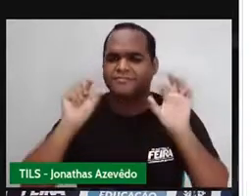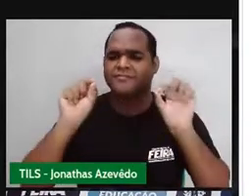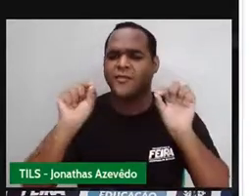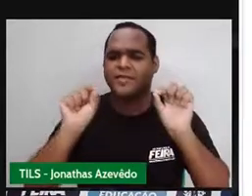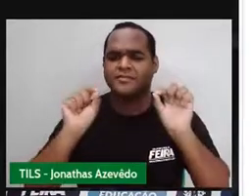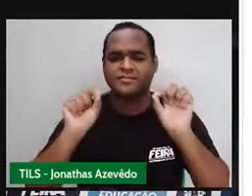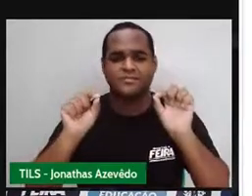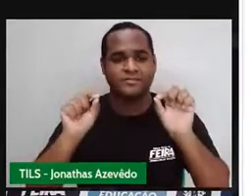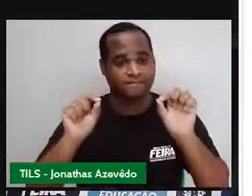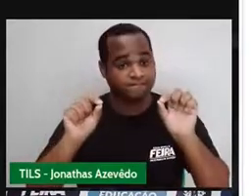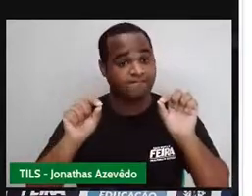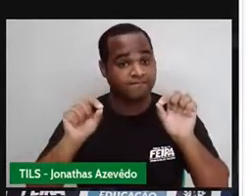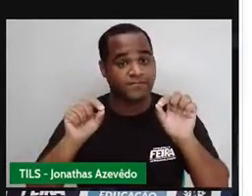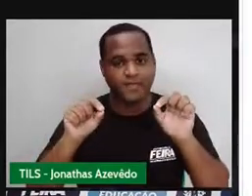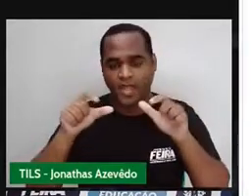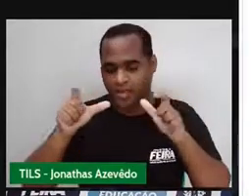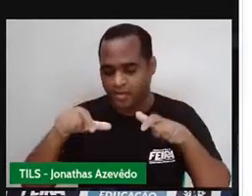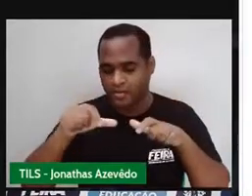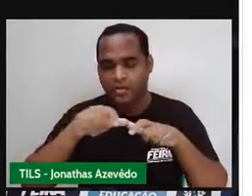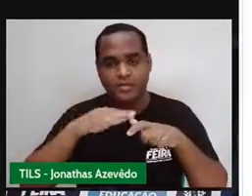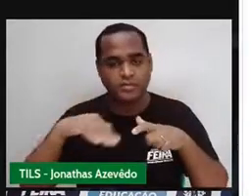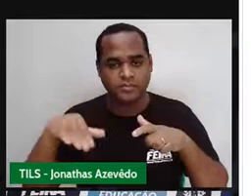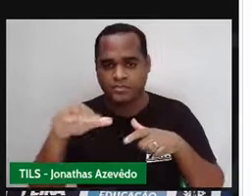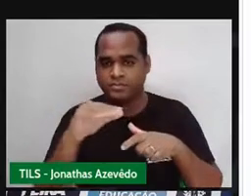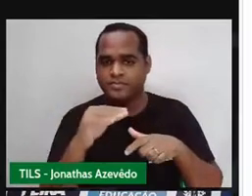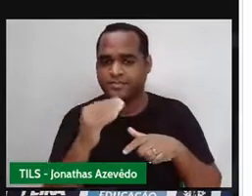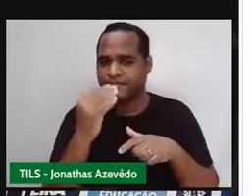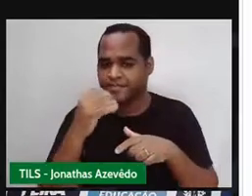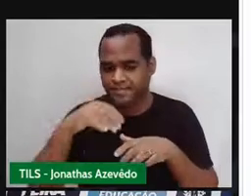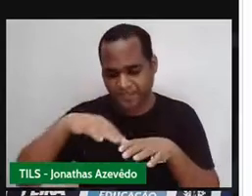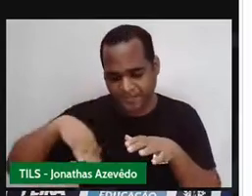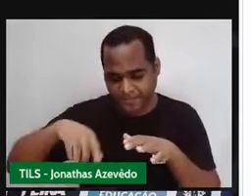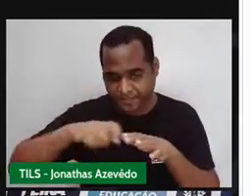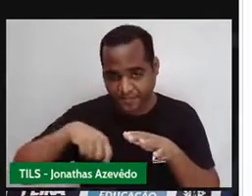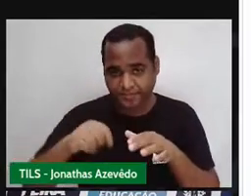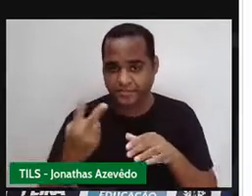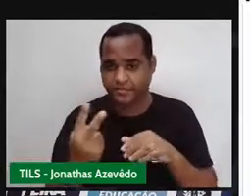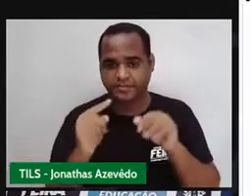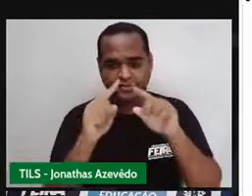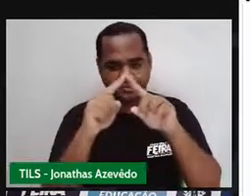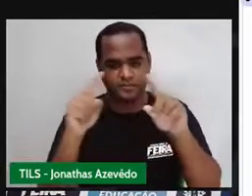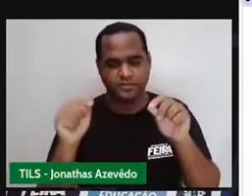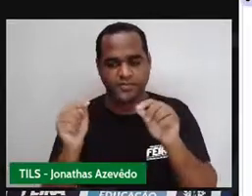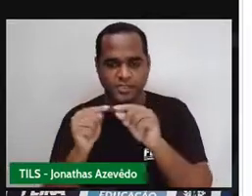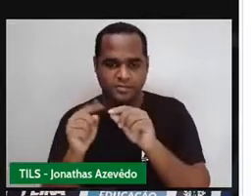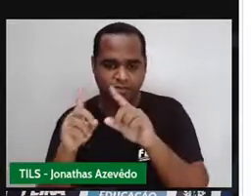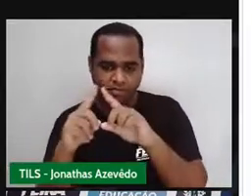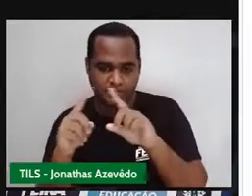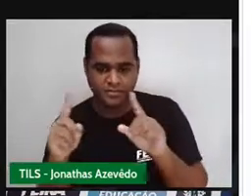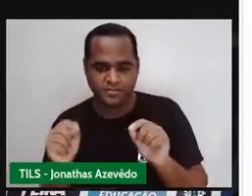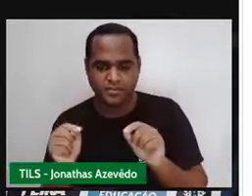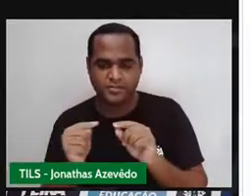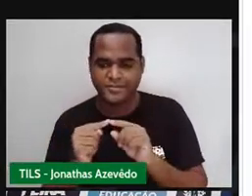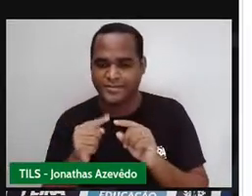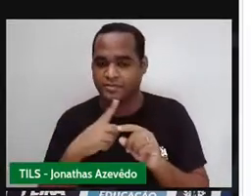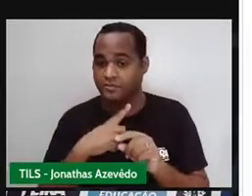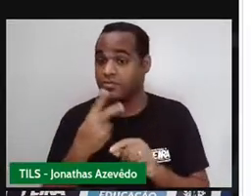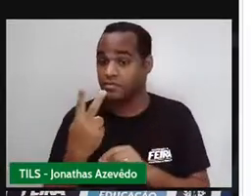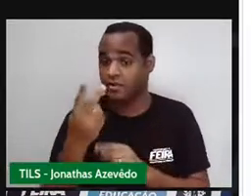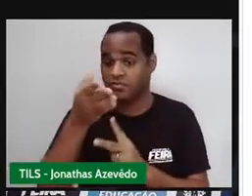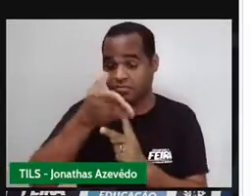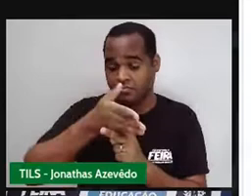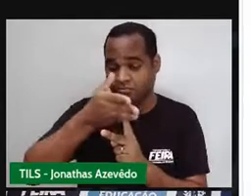coisa bacana essa cozinha fica dividida em dois retângulos acompanhe comigo Olha só dois retângulos